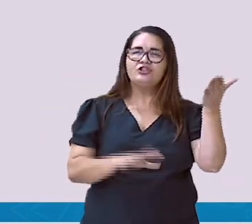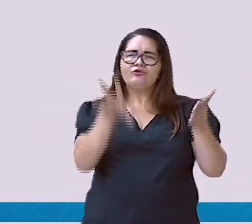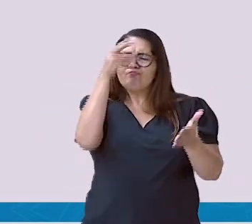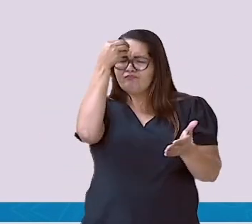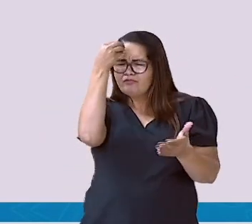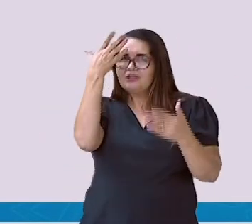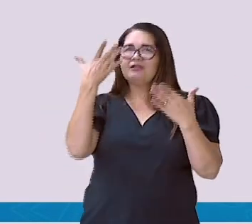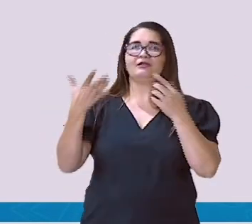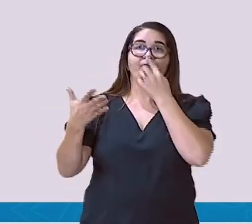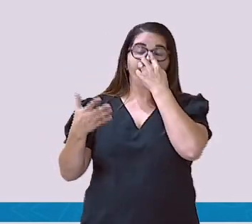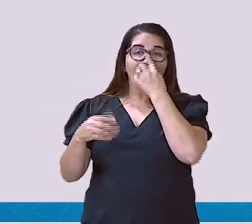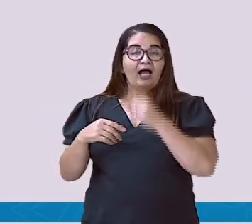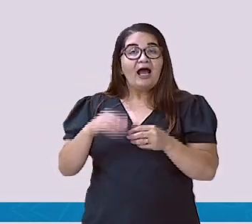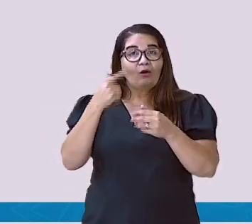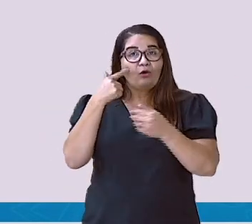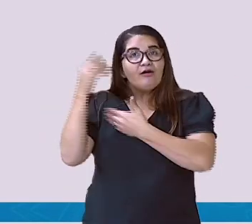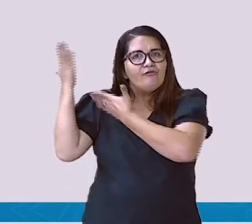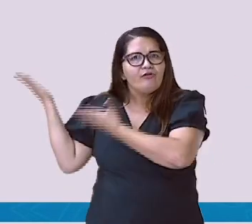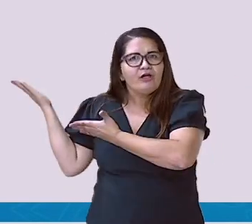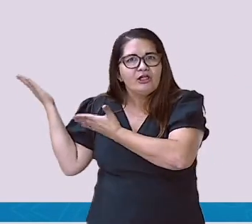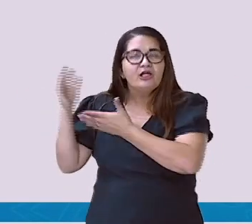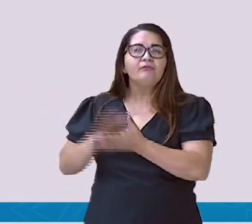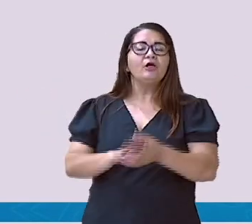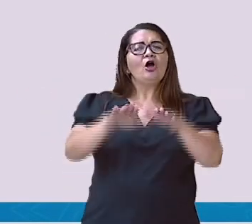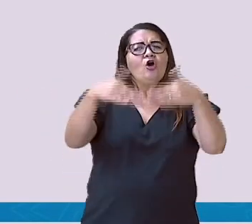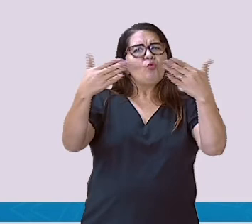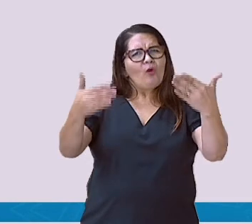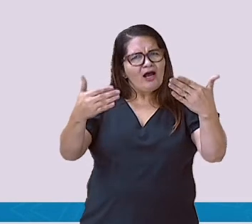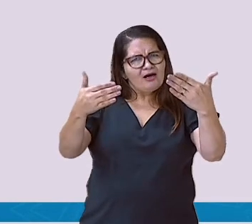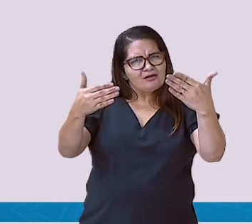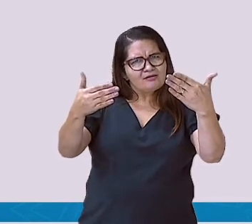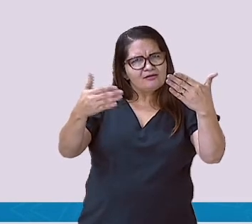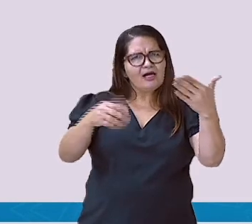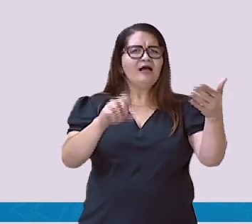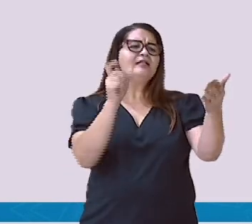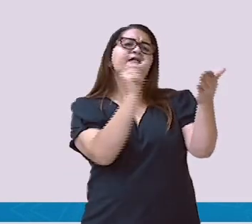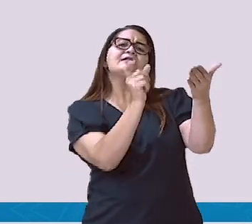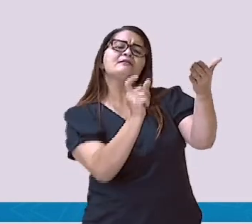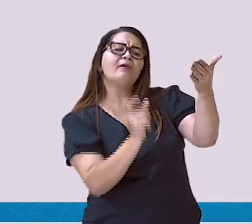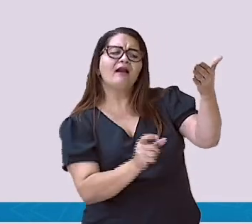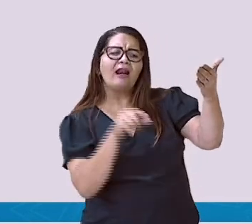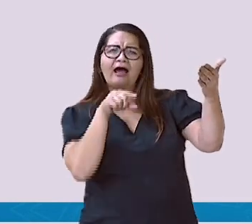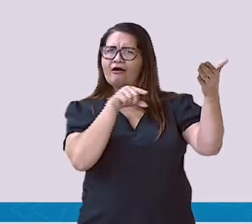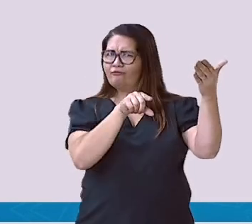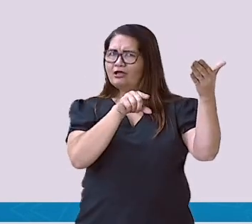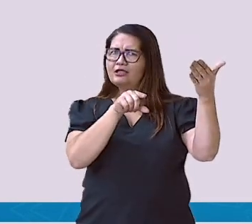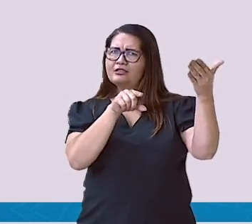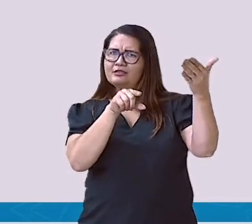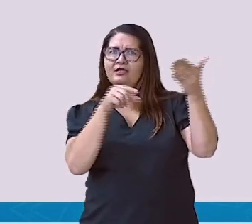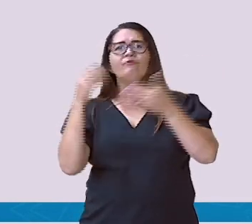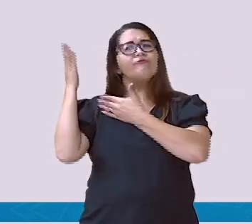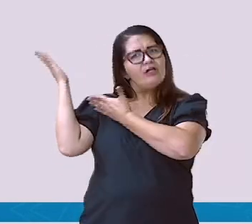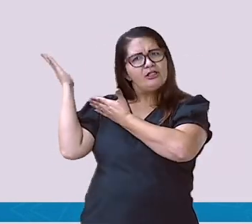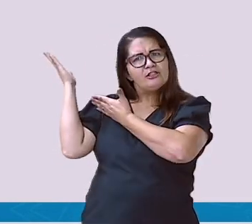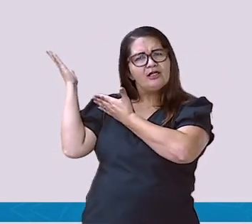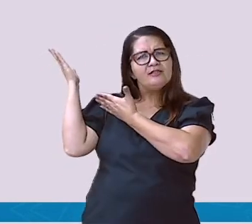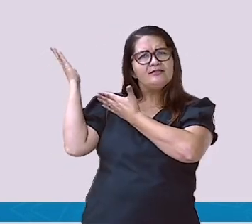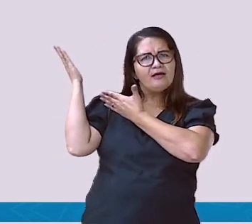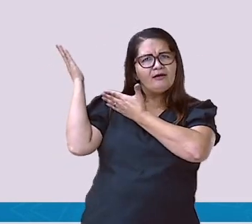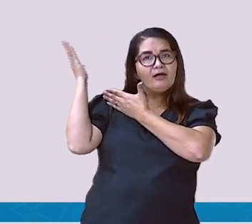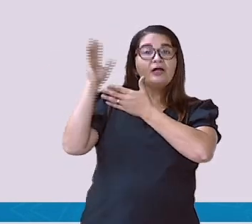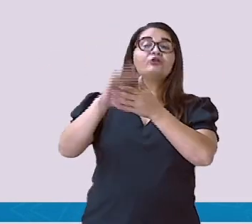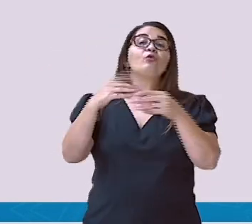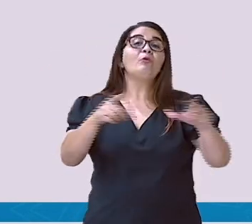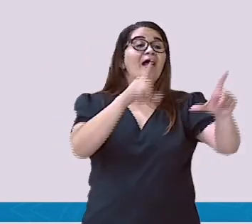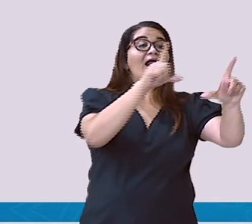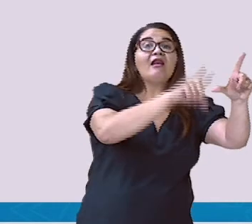Qual das palavras abaixo não possui o mesmo número de letras